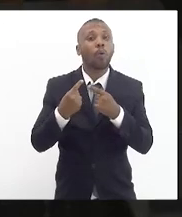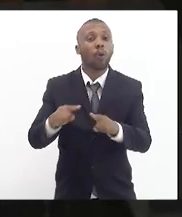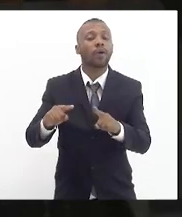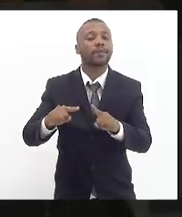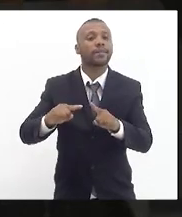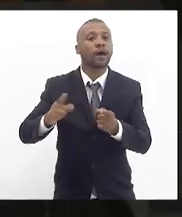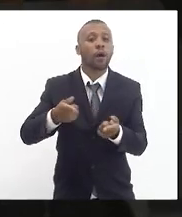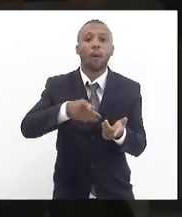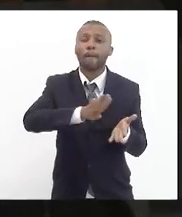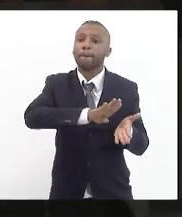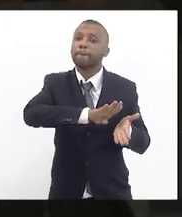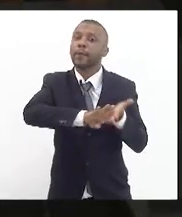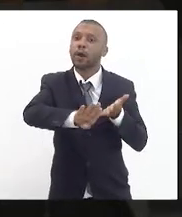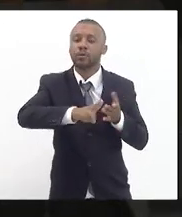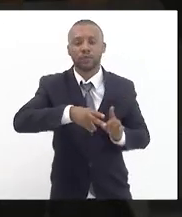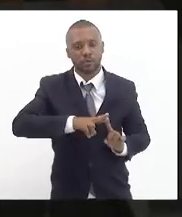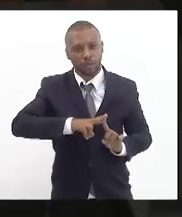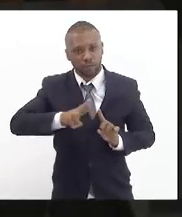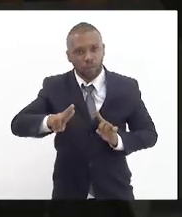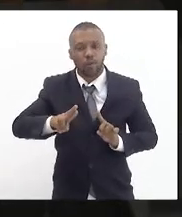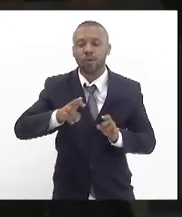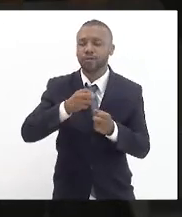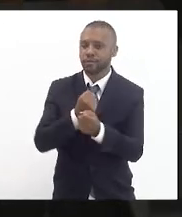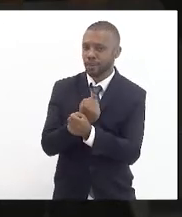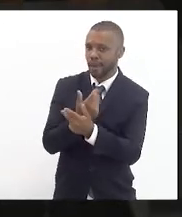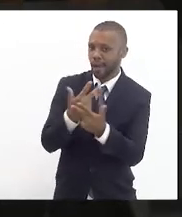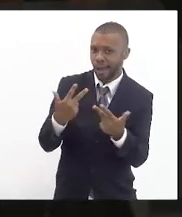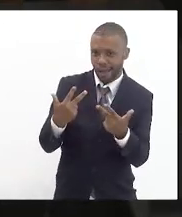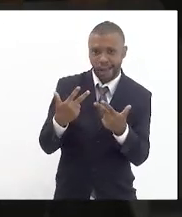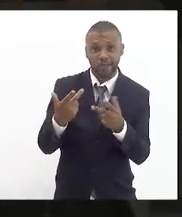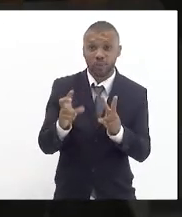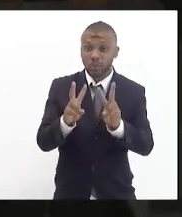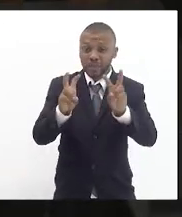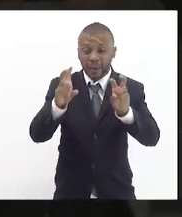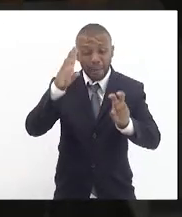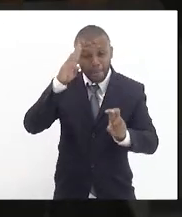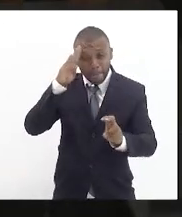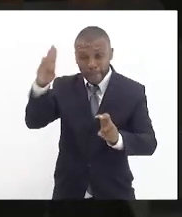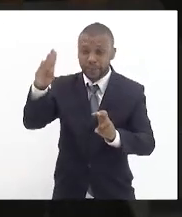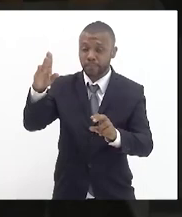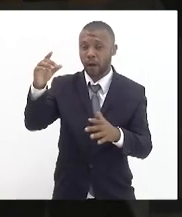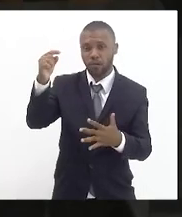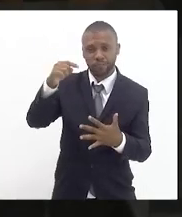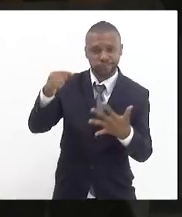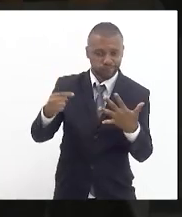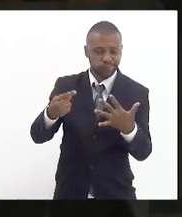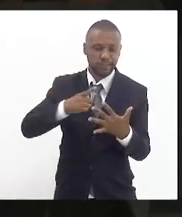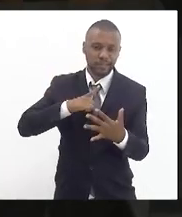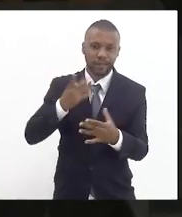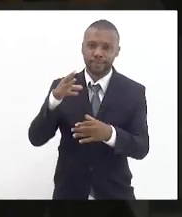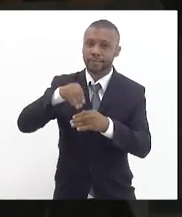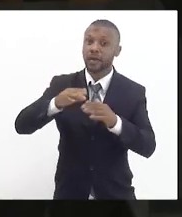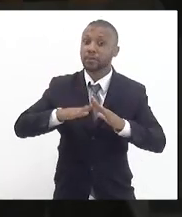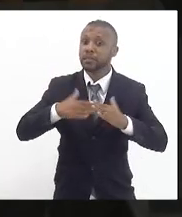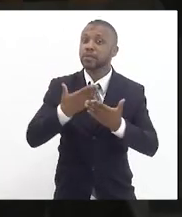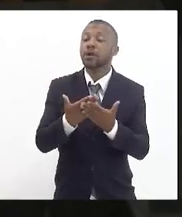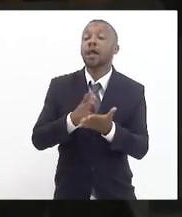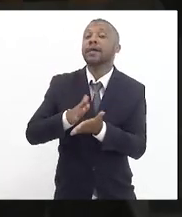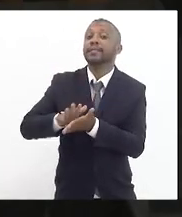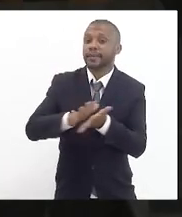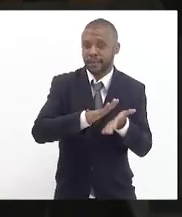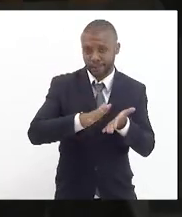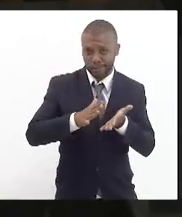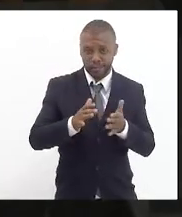racial Esse foi o tema dominante E ontem a